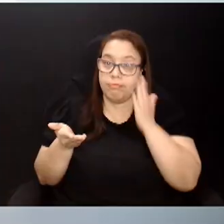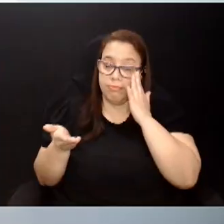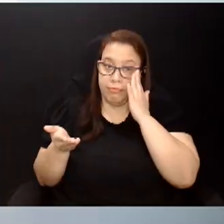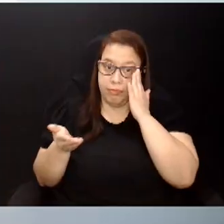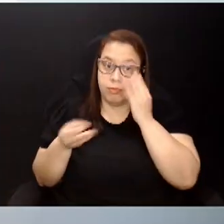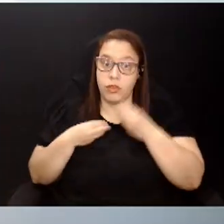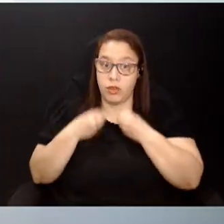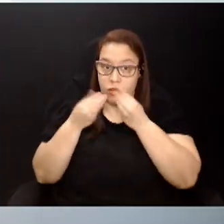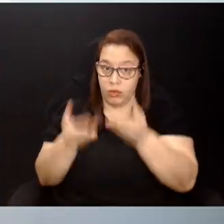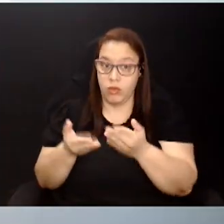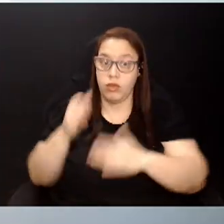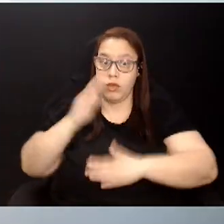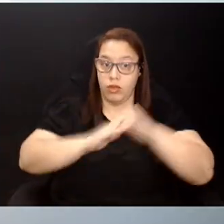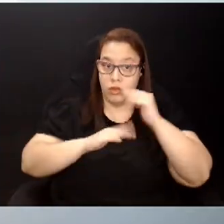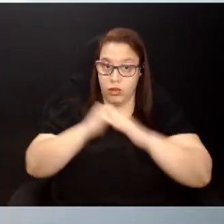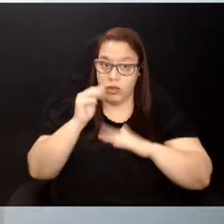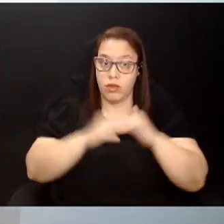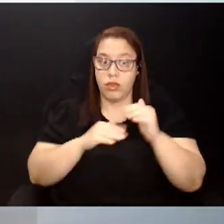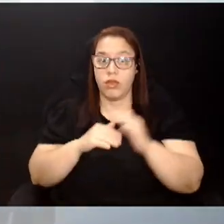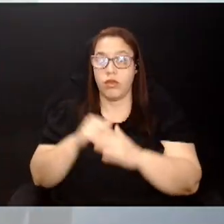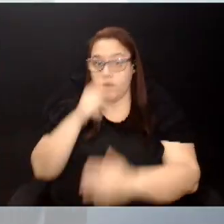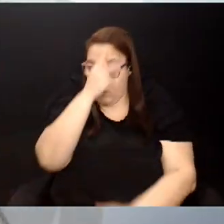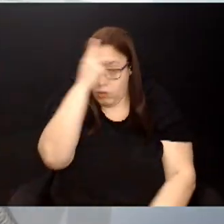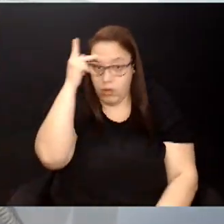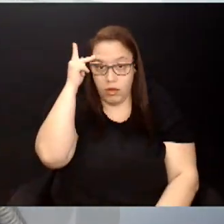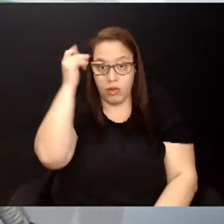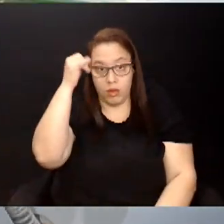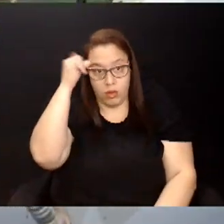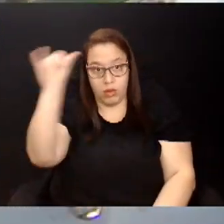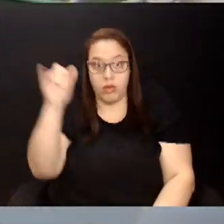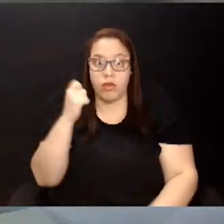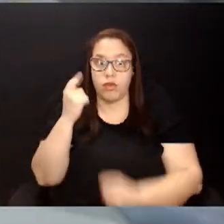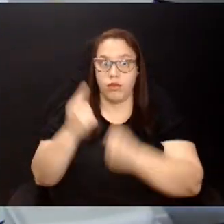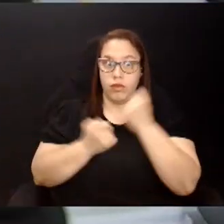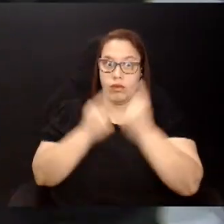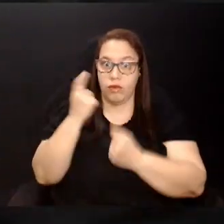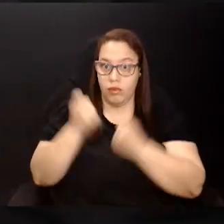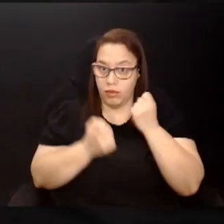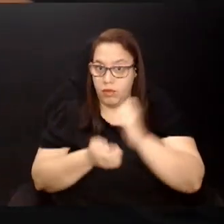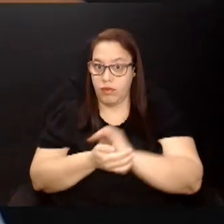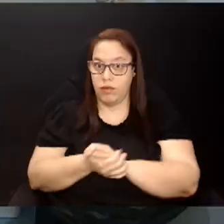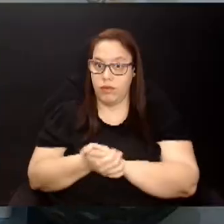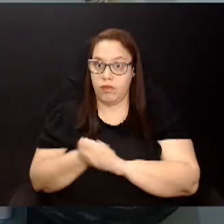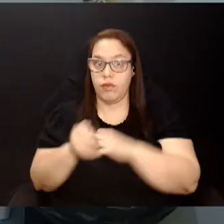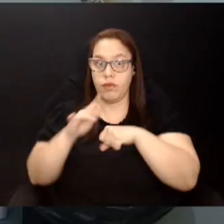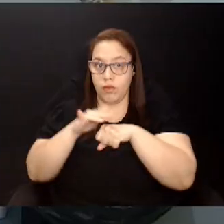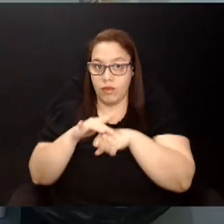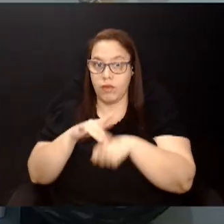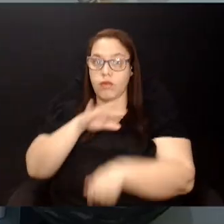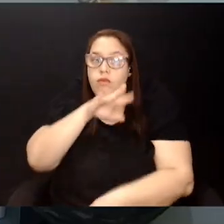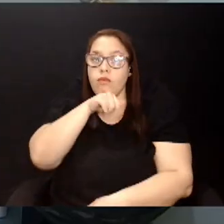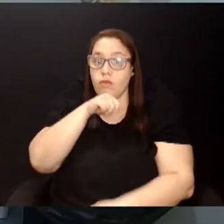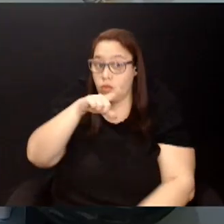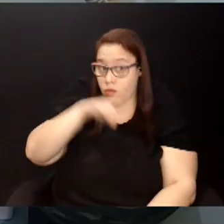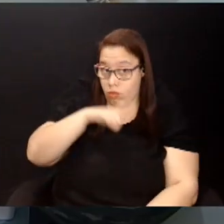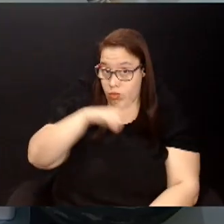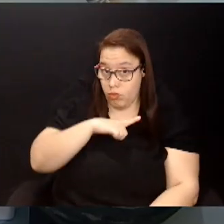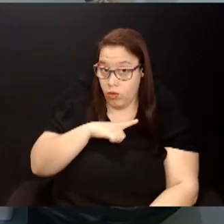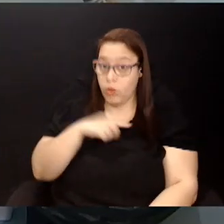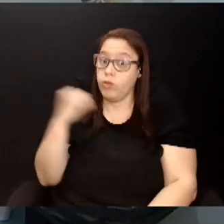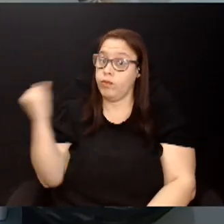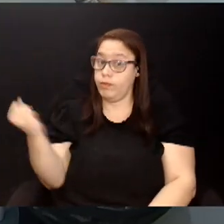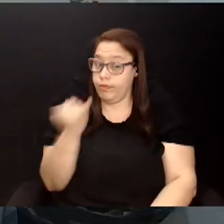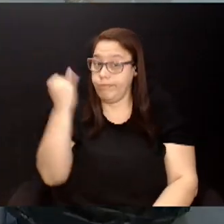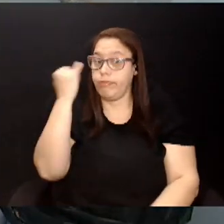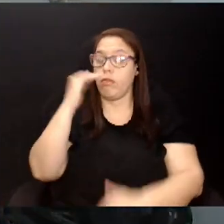esse serviço para que as pessoas possam prevenir algum tipo de doença que seu animal possa ter. Isso é fundamental para o